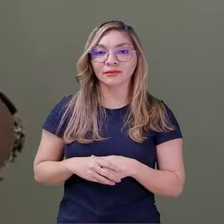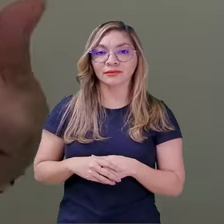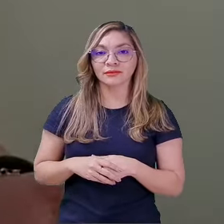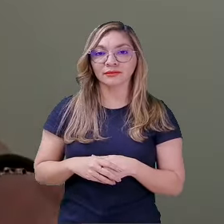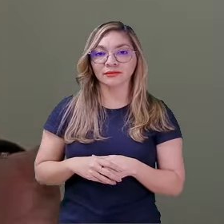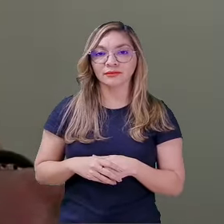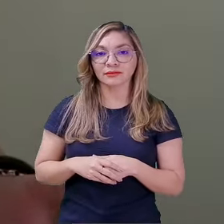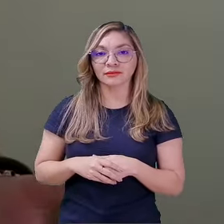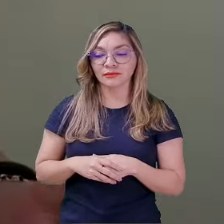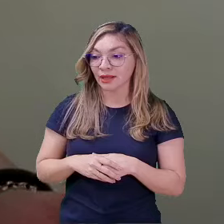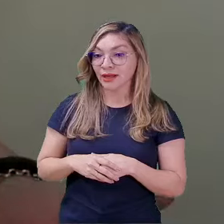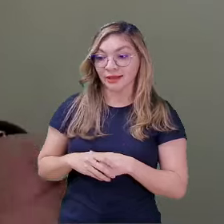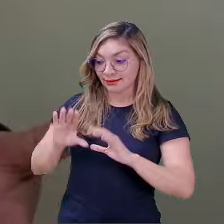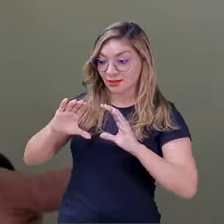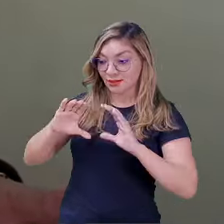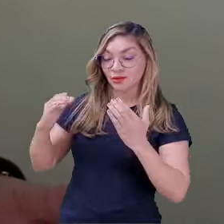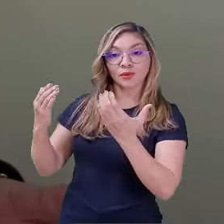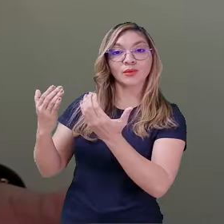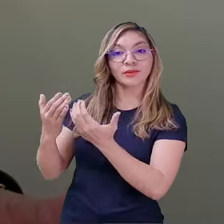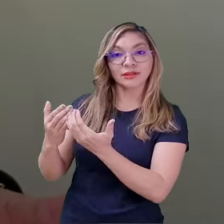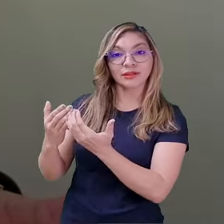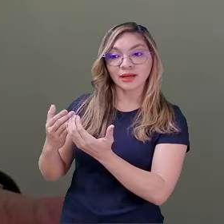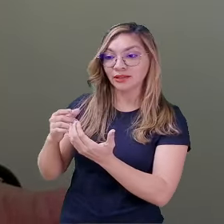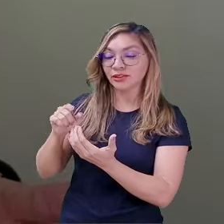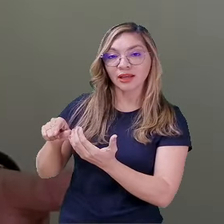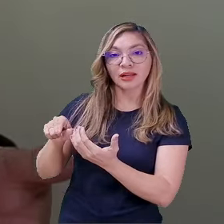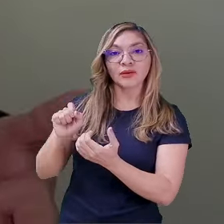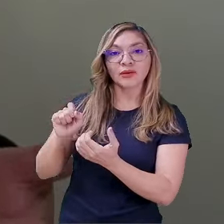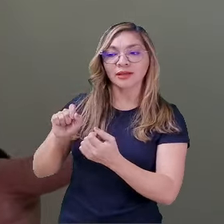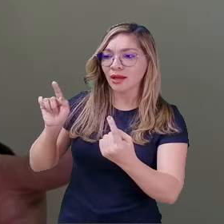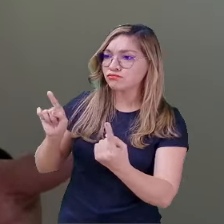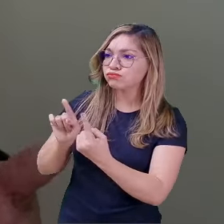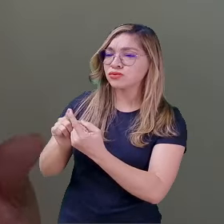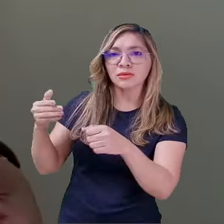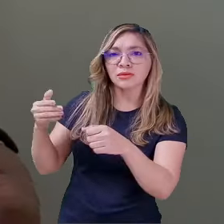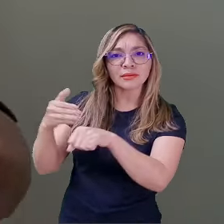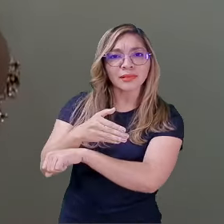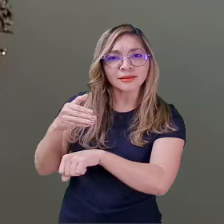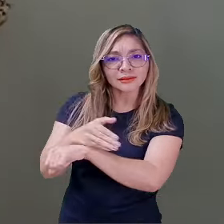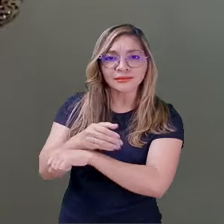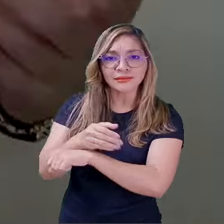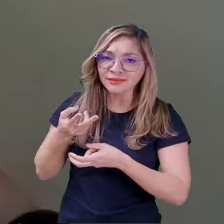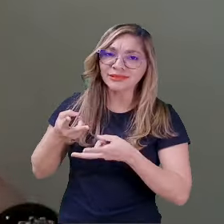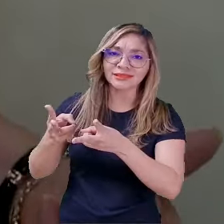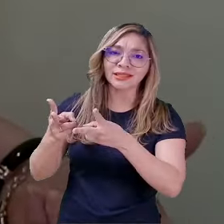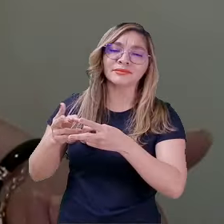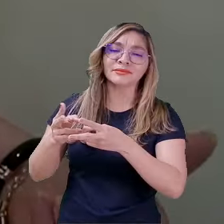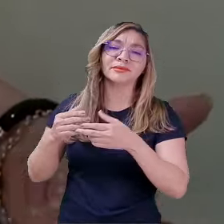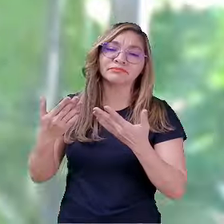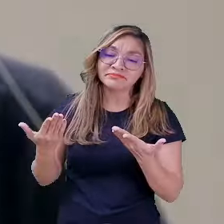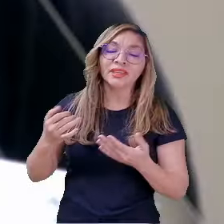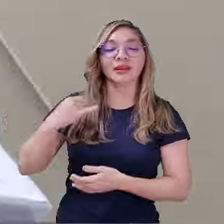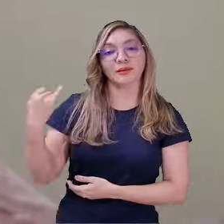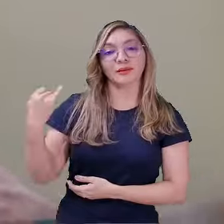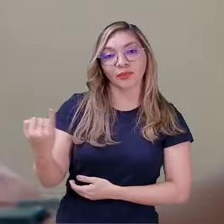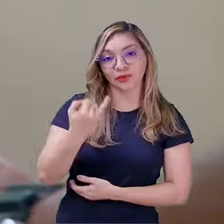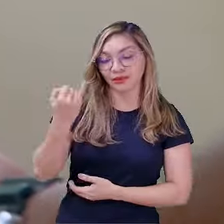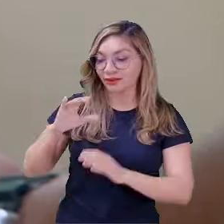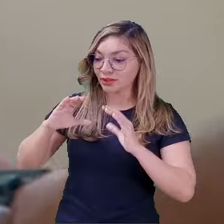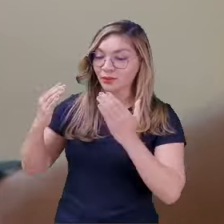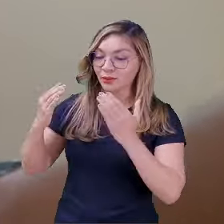essa comunidade ela vem em peso para ser atendida. Isso significa que é de grande importância para a comunidade.